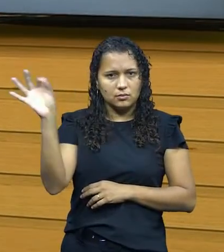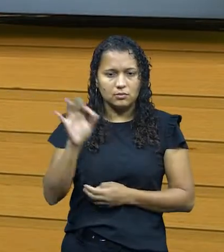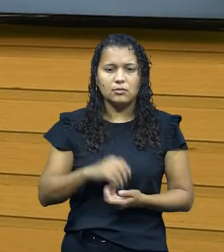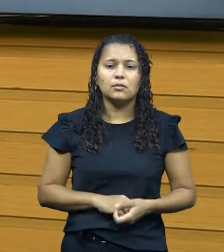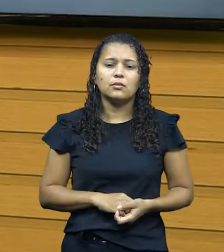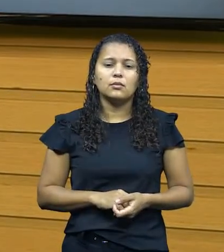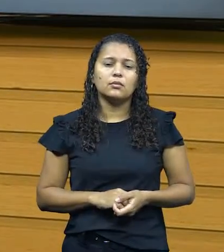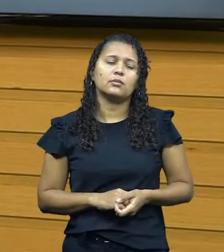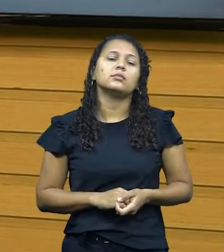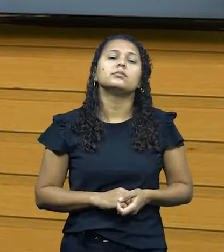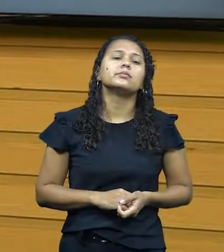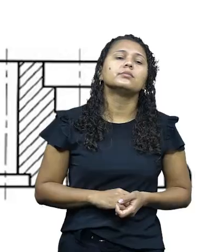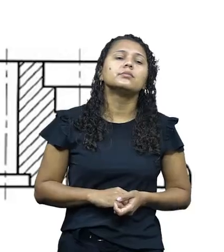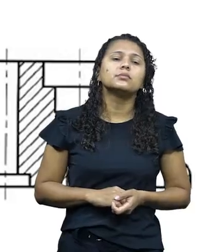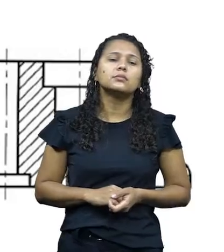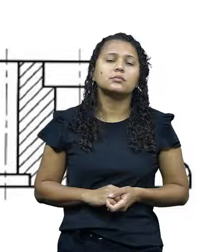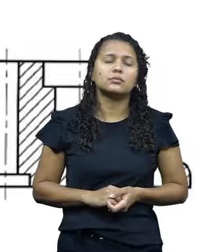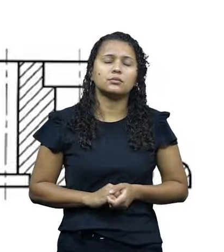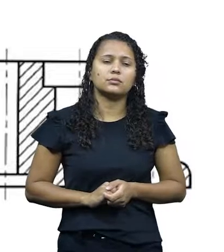daquela parte achurada.